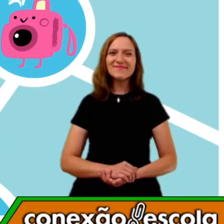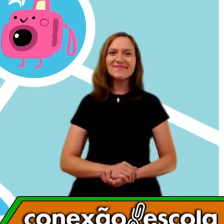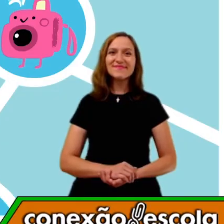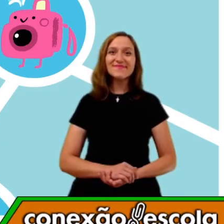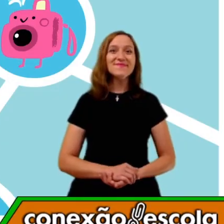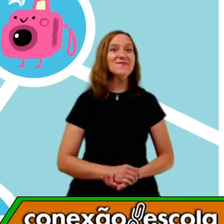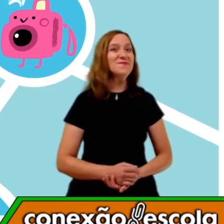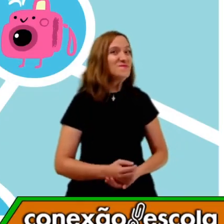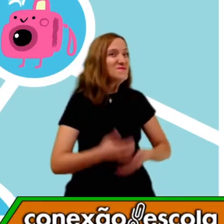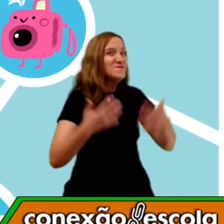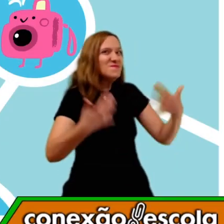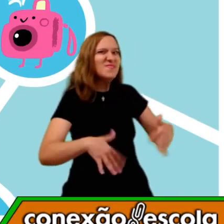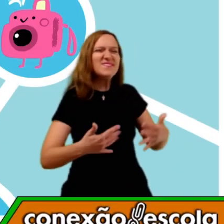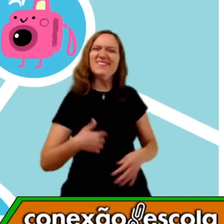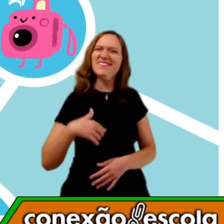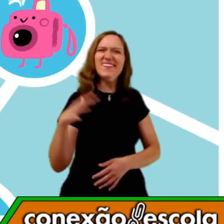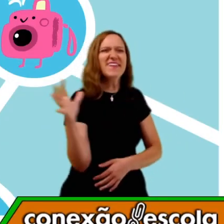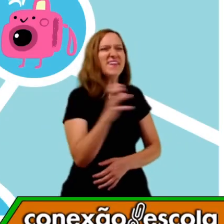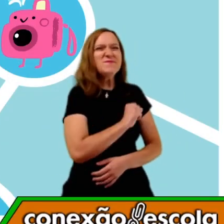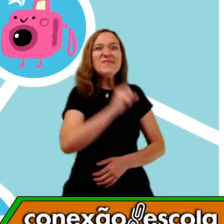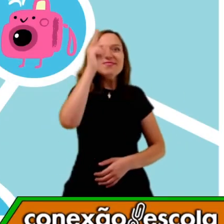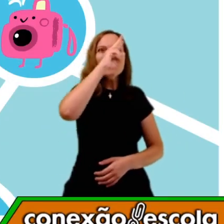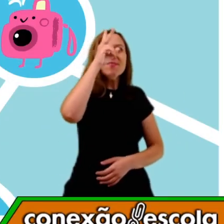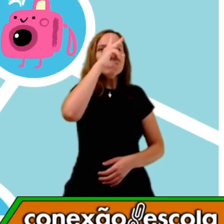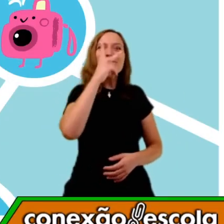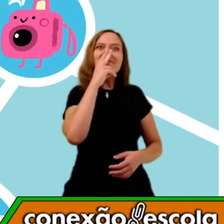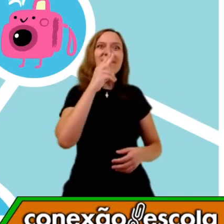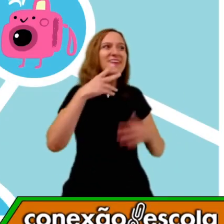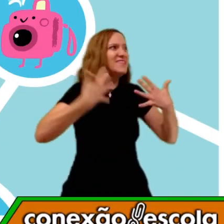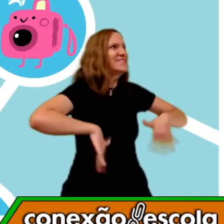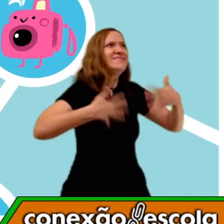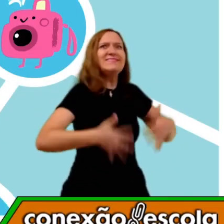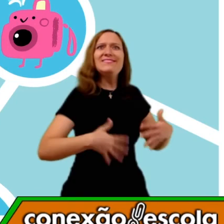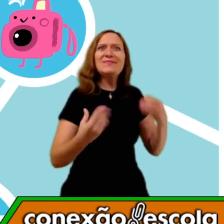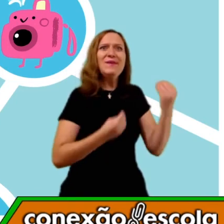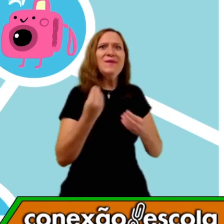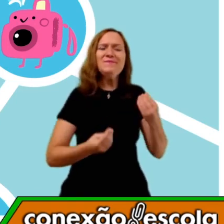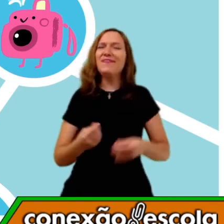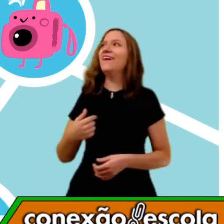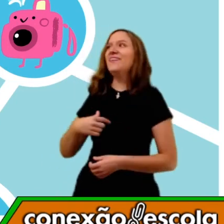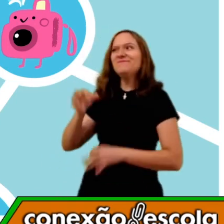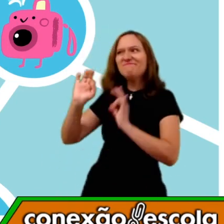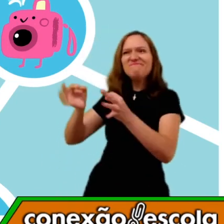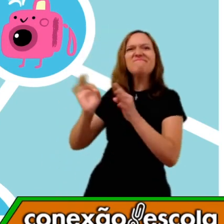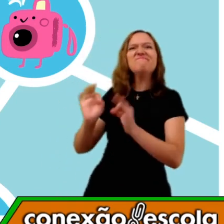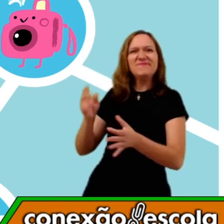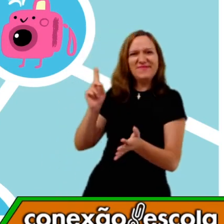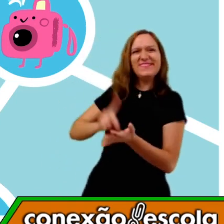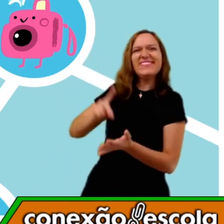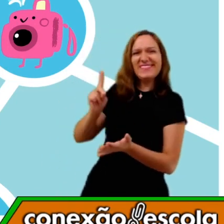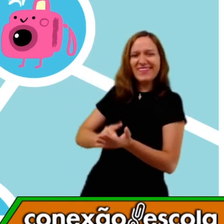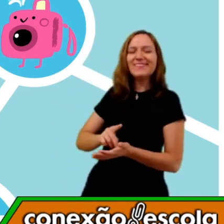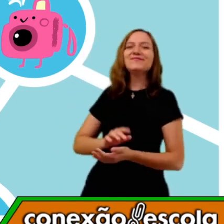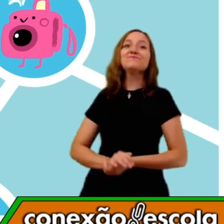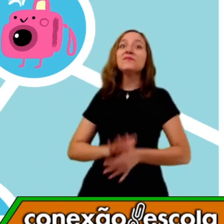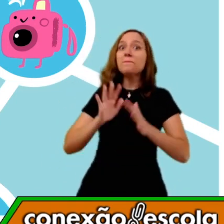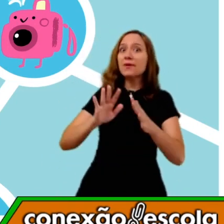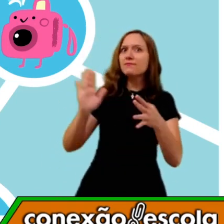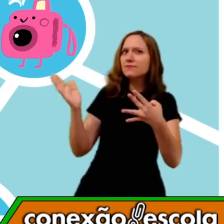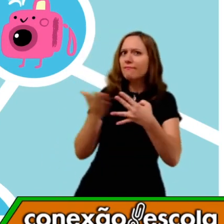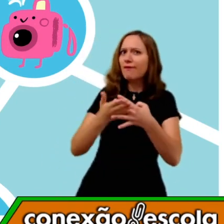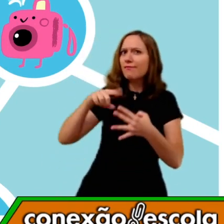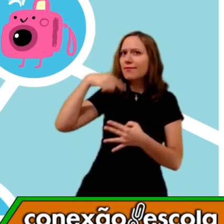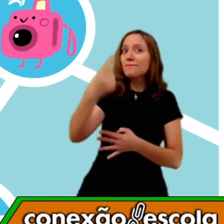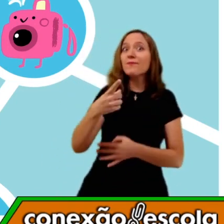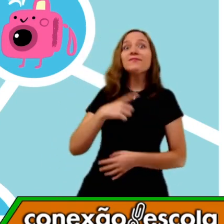Oi Isabel Eu amei a história e sufoco hein nem me fale provérbio Olha só depois do intervalo